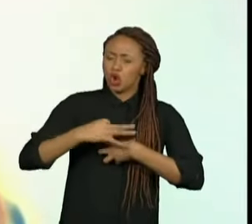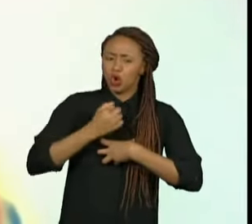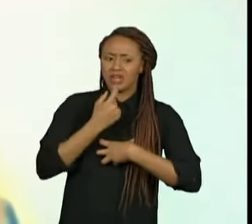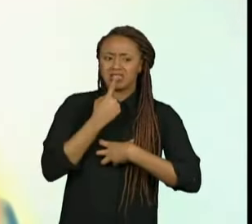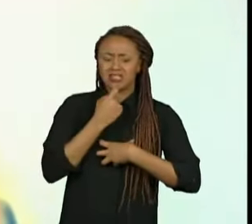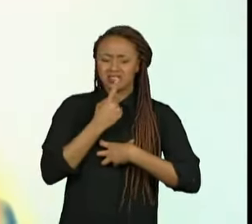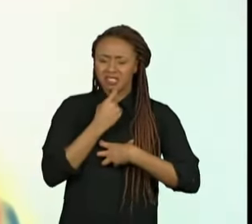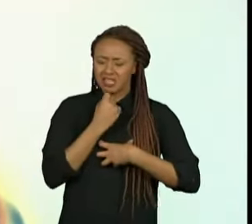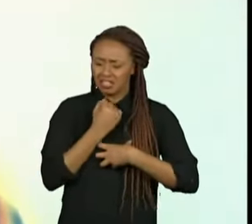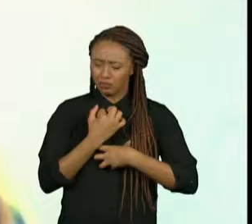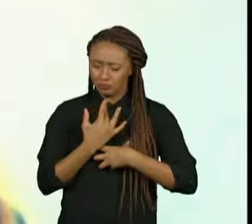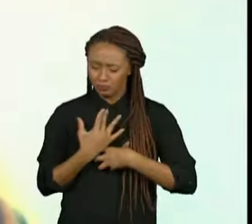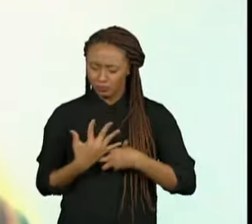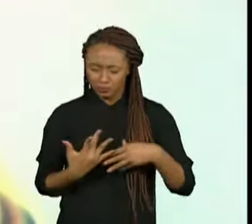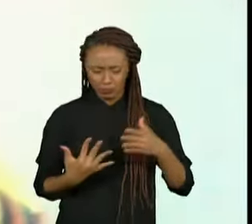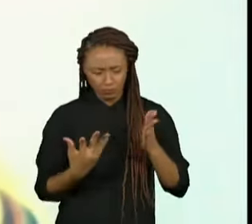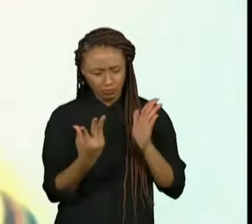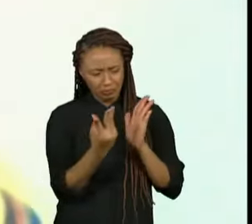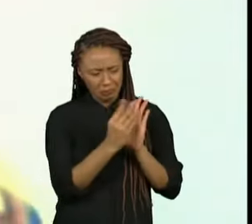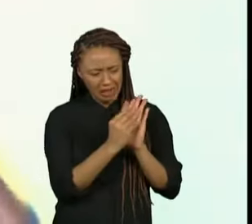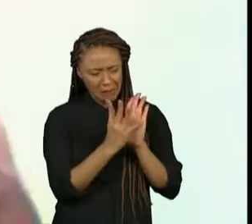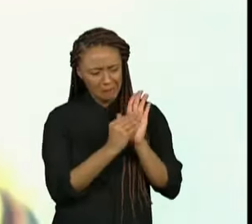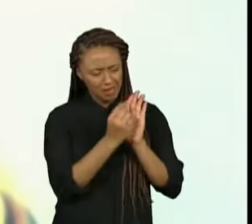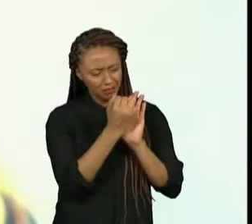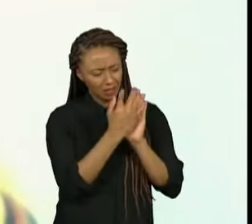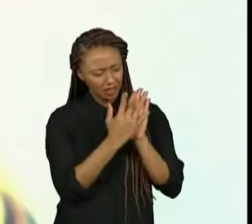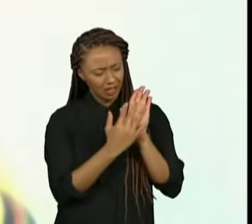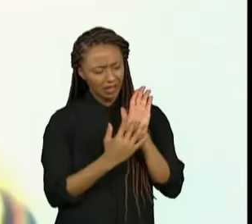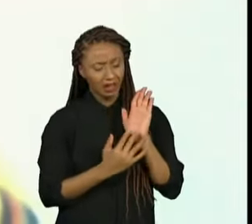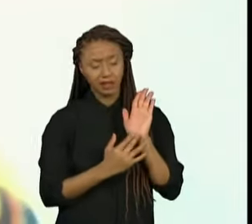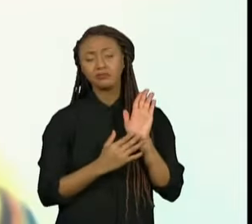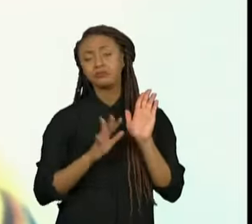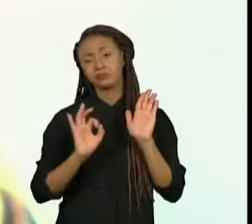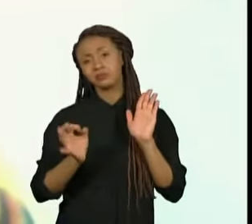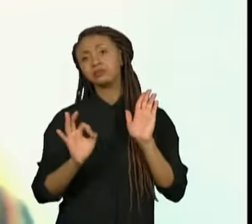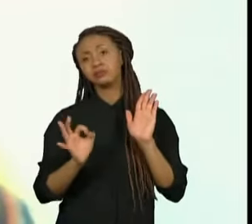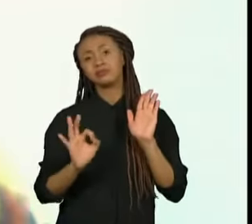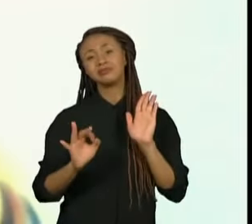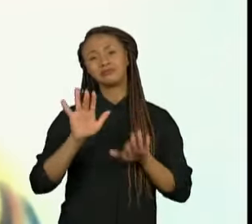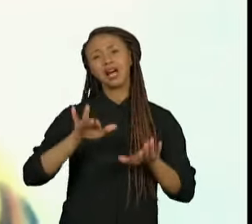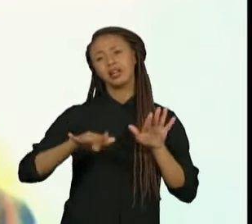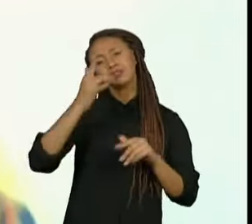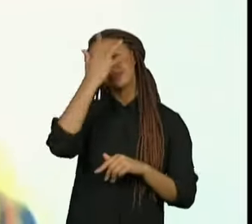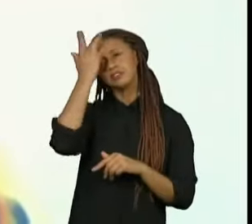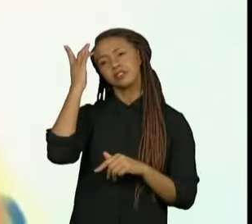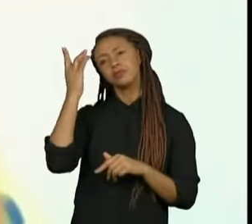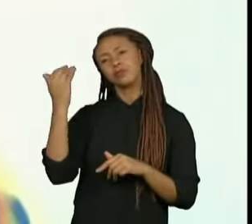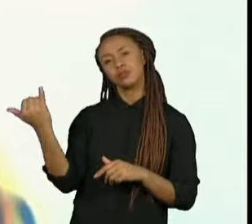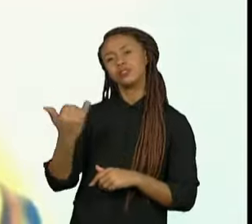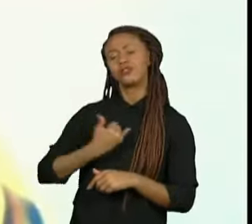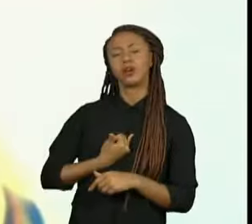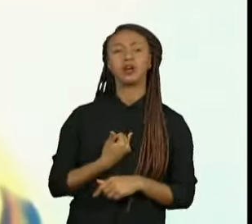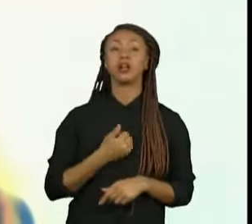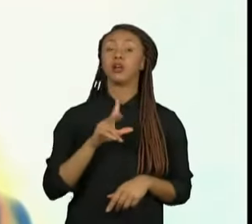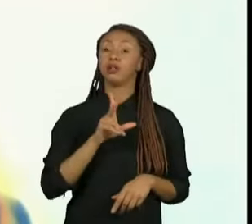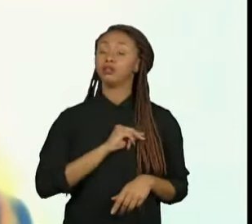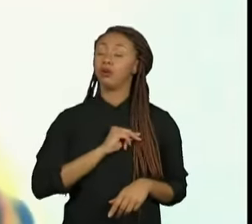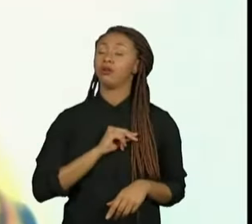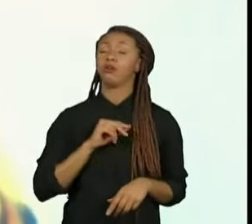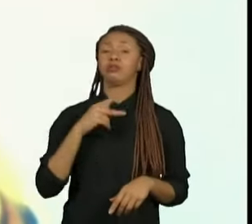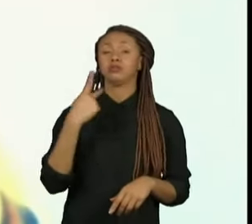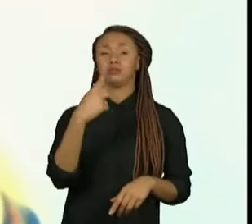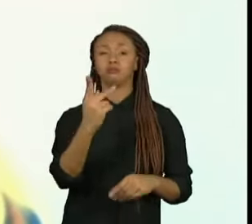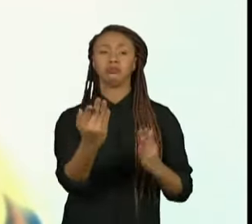para mim é mesmo, né? Tanto é que quando várias pessoas falam comigo, olha, eu chorei quando eu